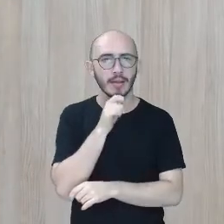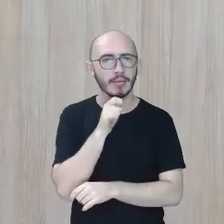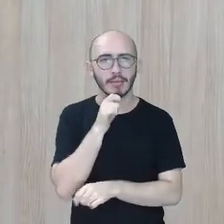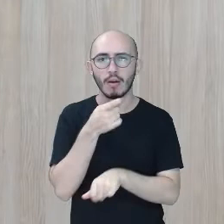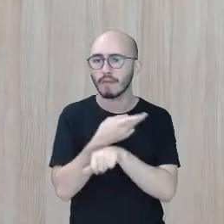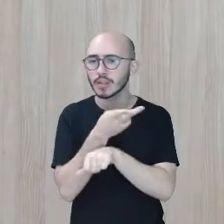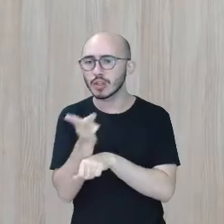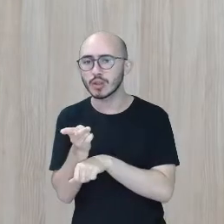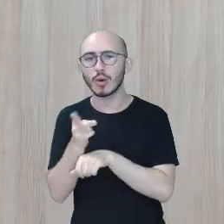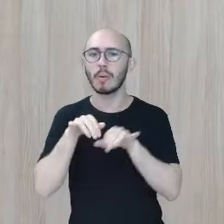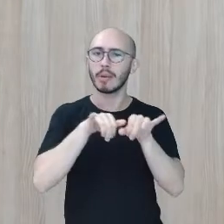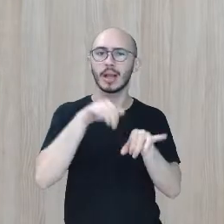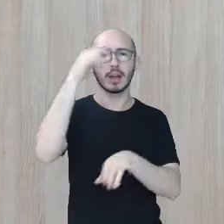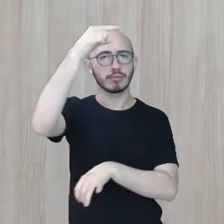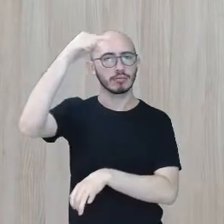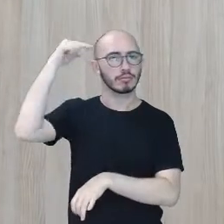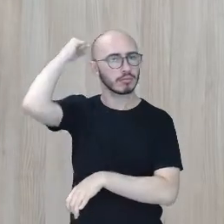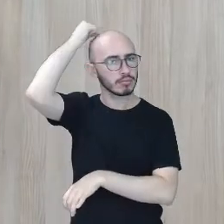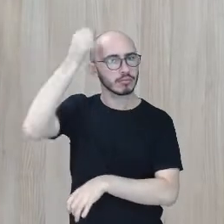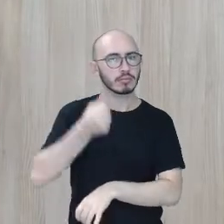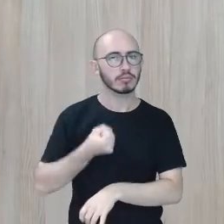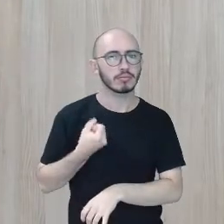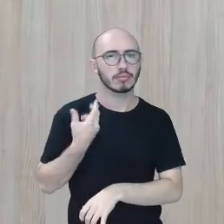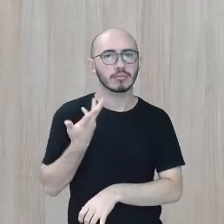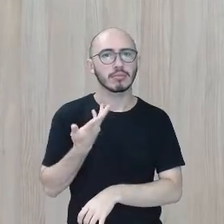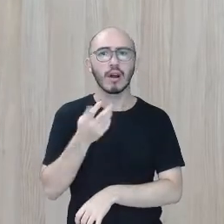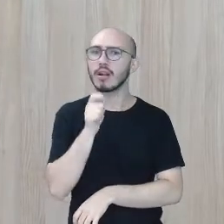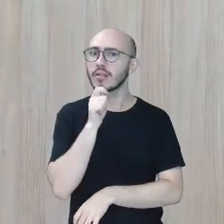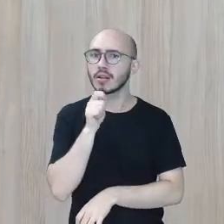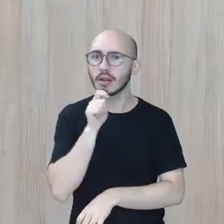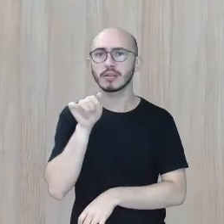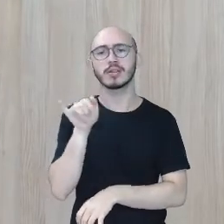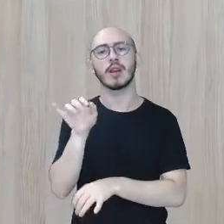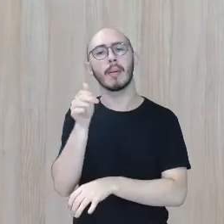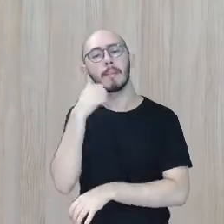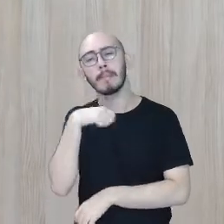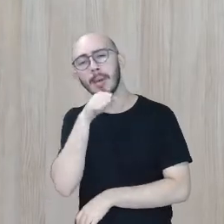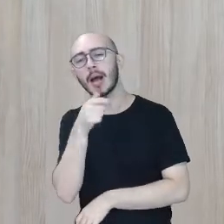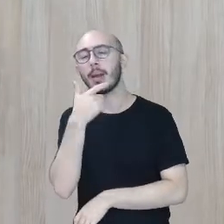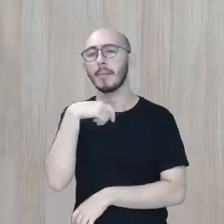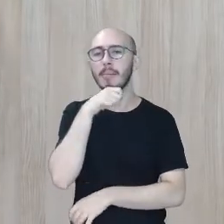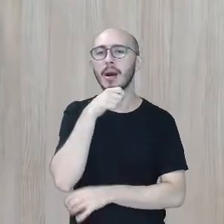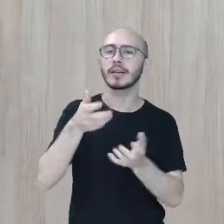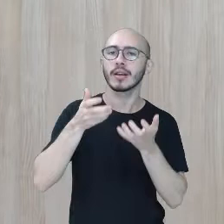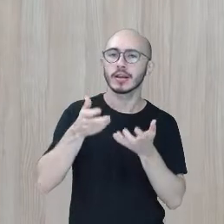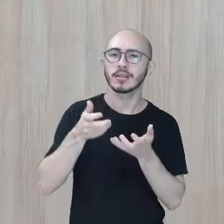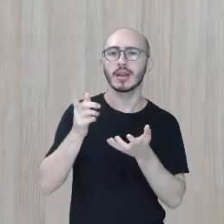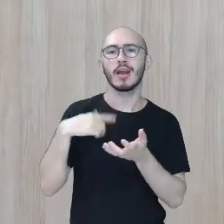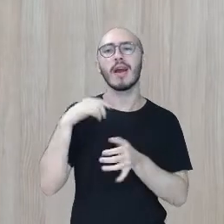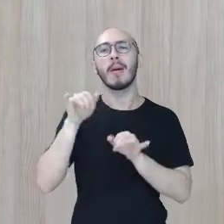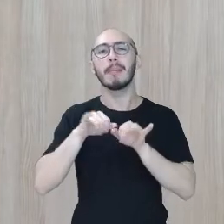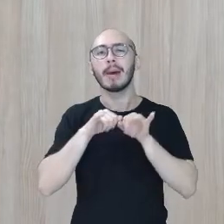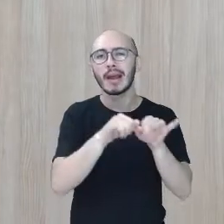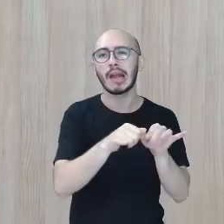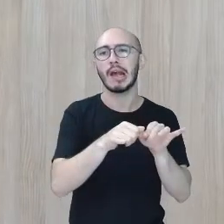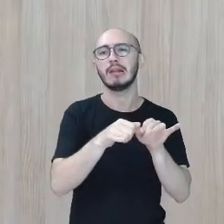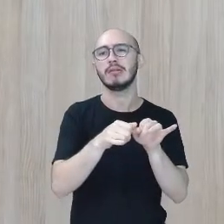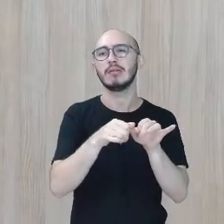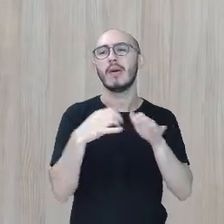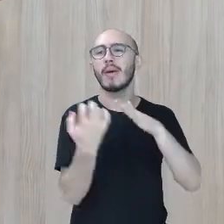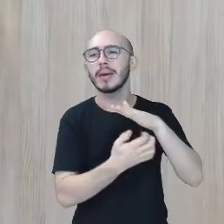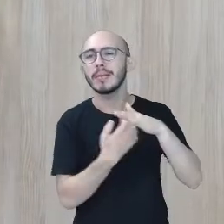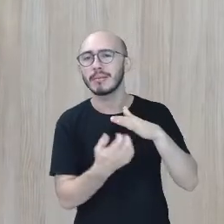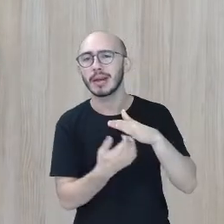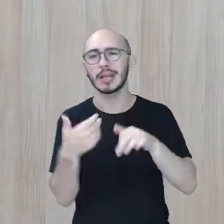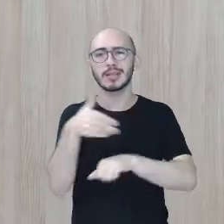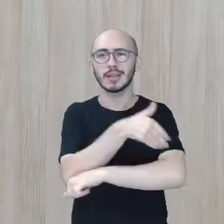visitou o mercado de São José, né, quando seu pai ou sua mãe quiser ir no mercado, aí, ao invés de ir num supermercado lá